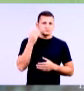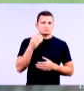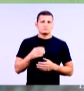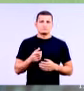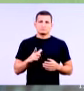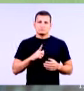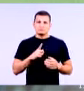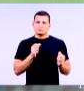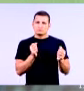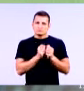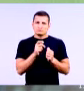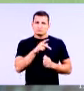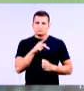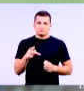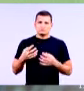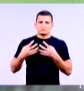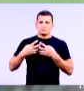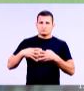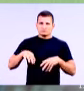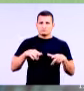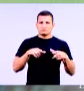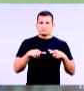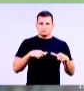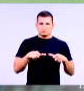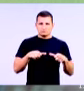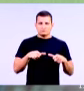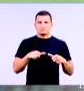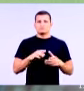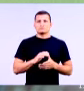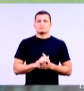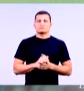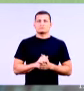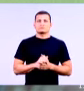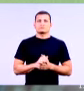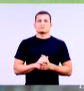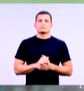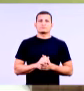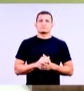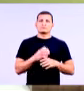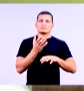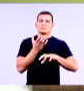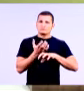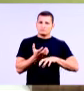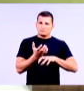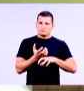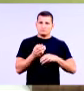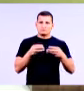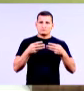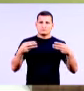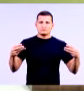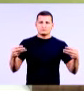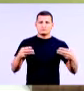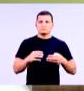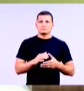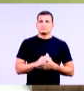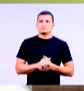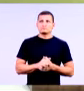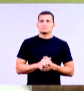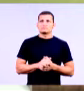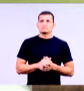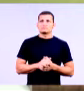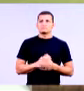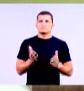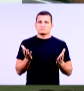aqui ao IFRO enquanto professor efetivo. Estamos aqui trabalhando para levar adiante a nossa disciplina de redes de computadores. Passo a bola